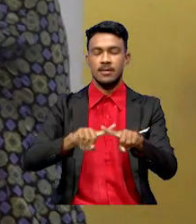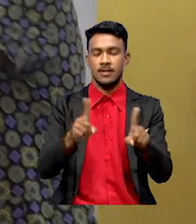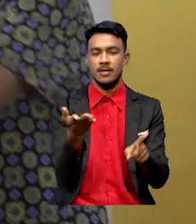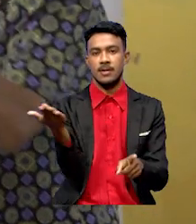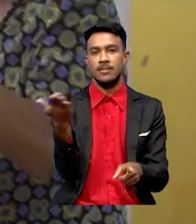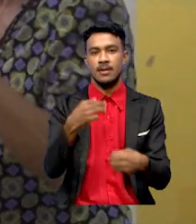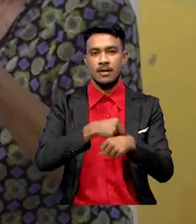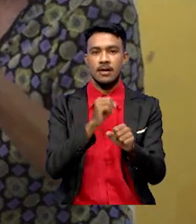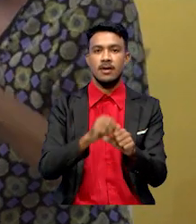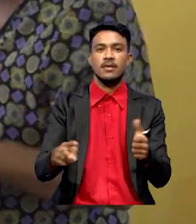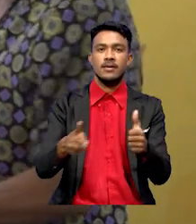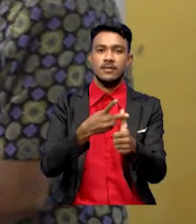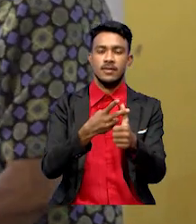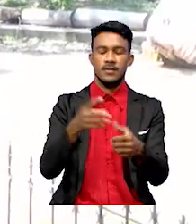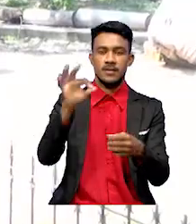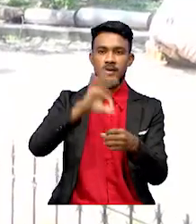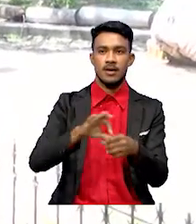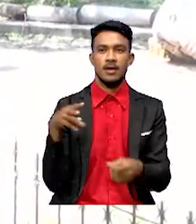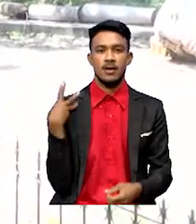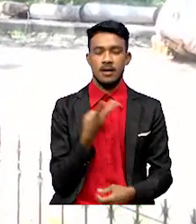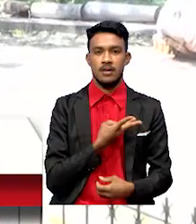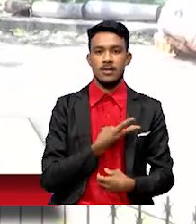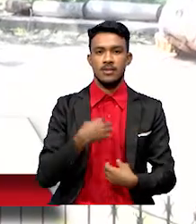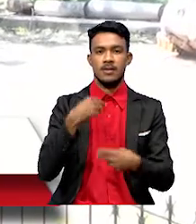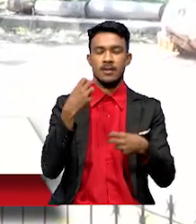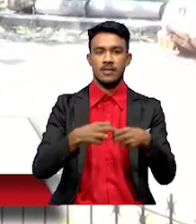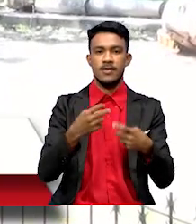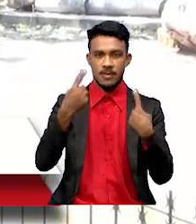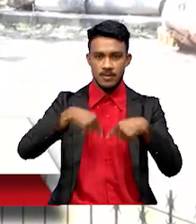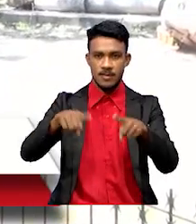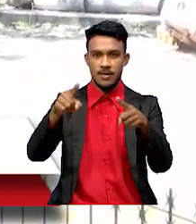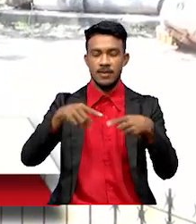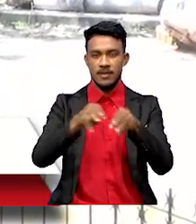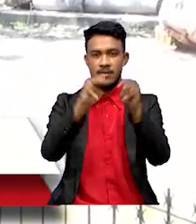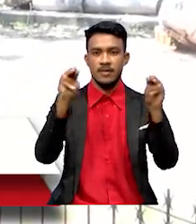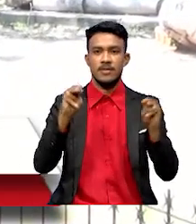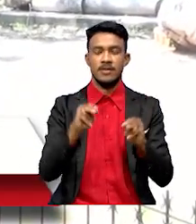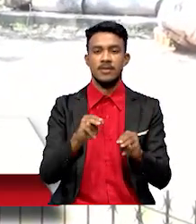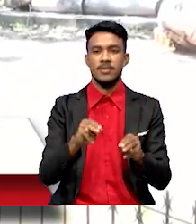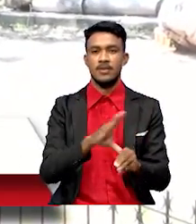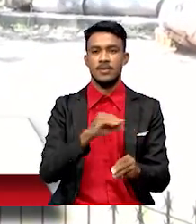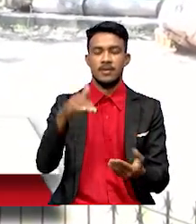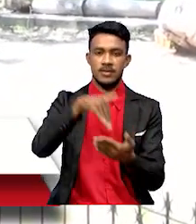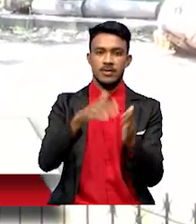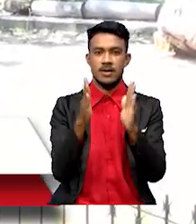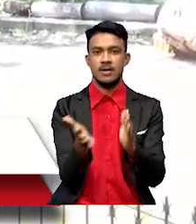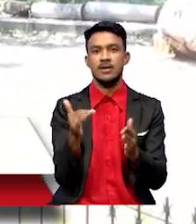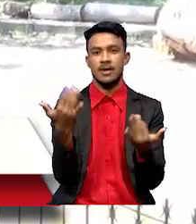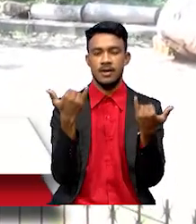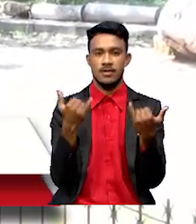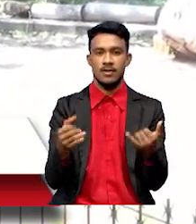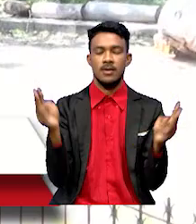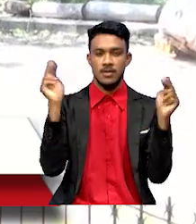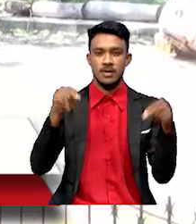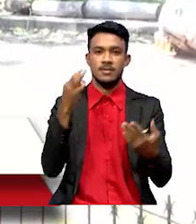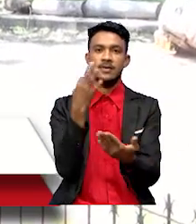segundo ronde aterus ami serna be mansan viajem ba votai fo depois li libe studante sira agora precisamos